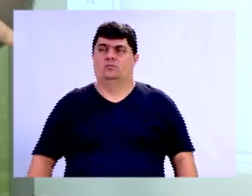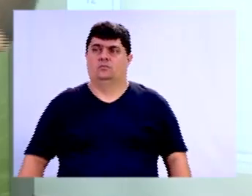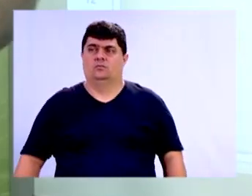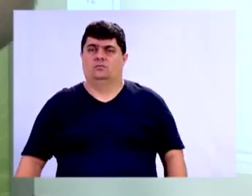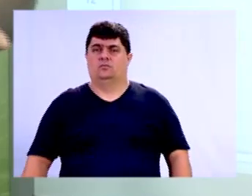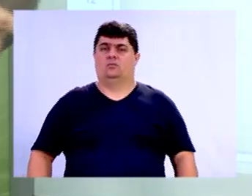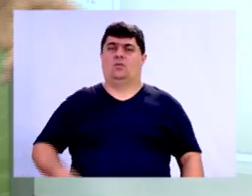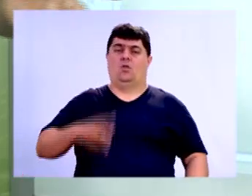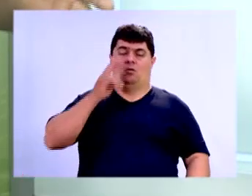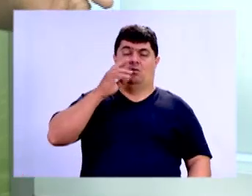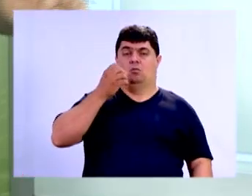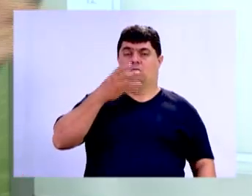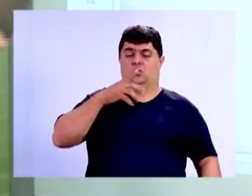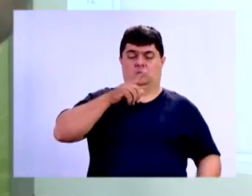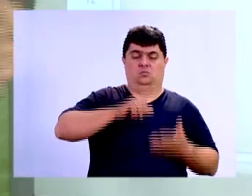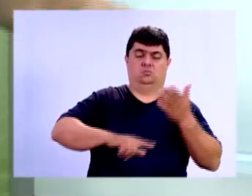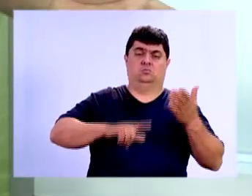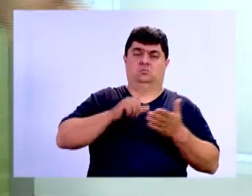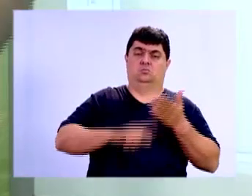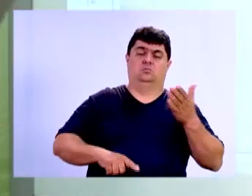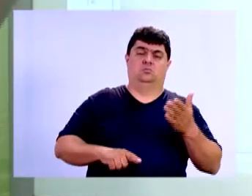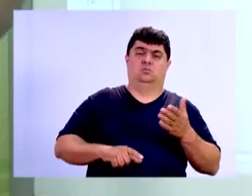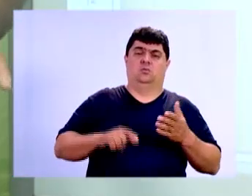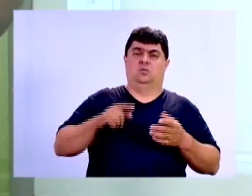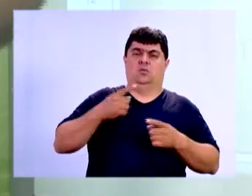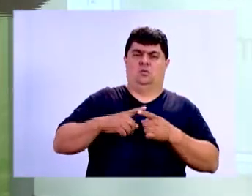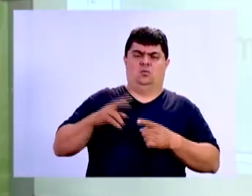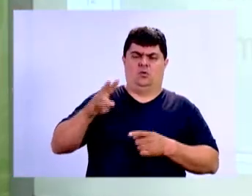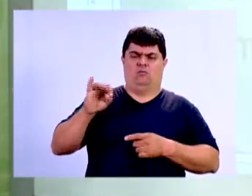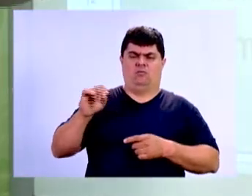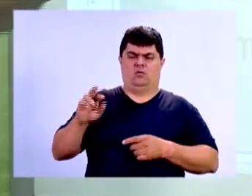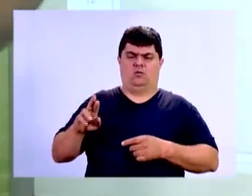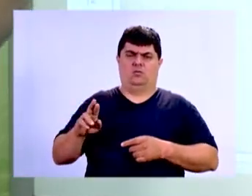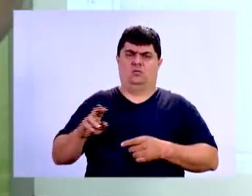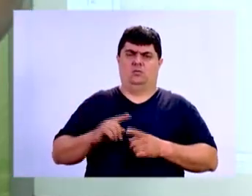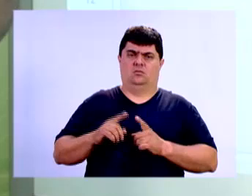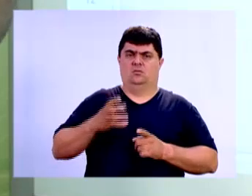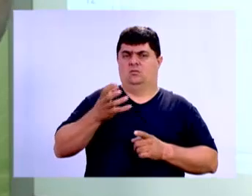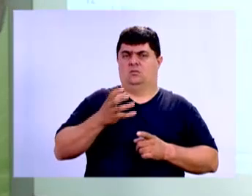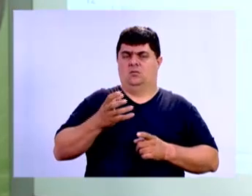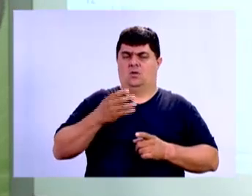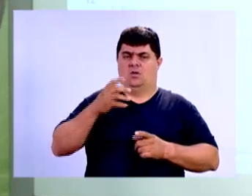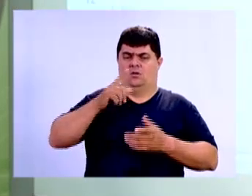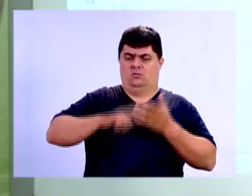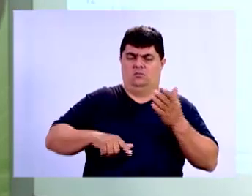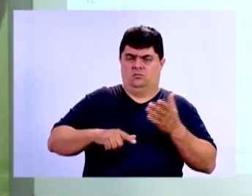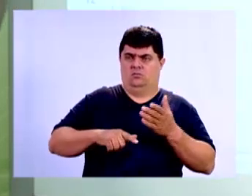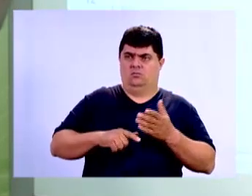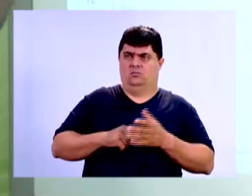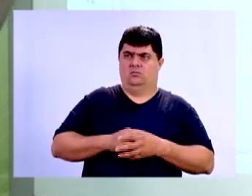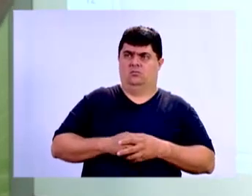vendo muito só vantagem. Quer dizer, para que eu utilizei vetor? Se você quiser performance, você vai trabalhar com vetor.